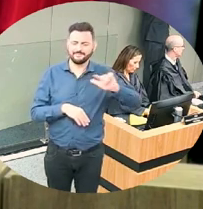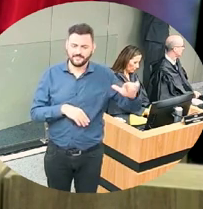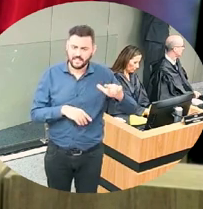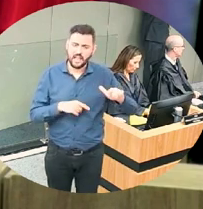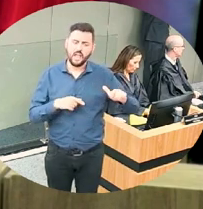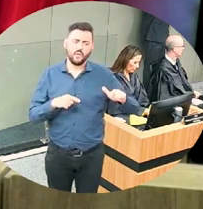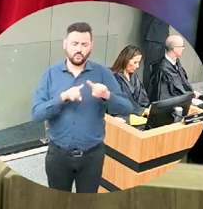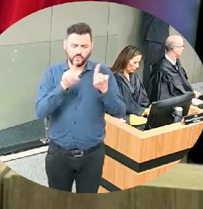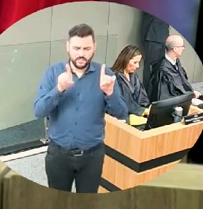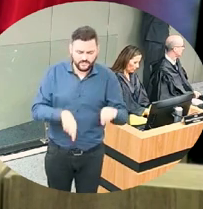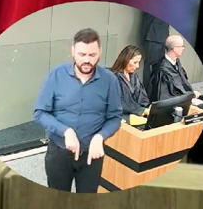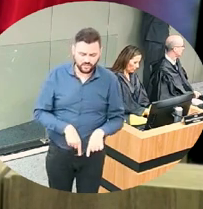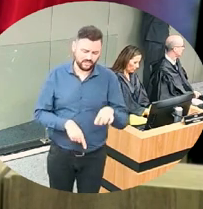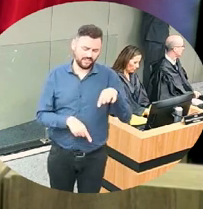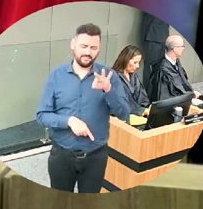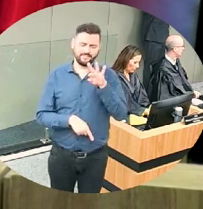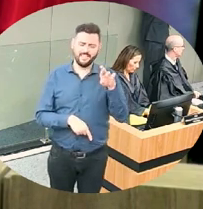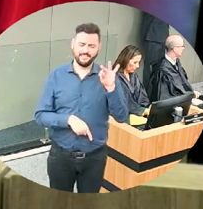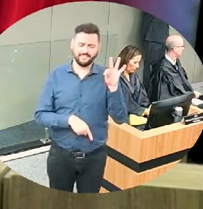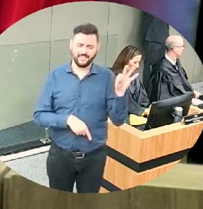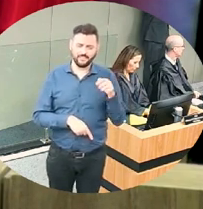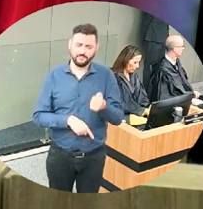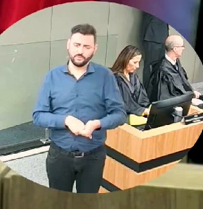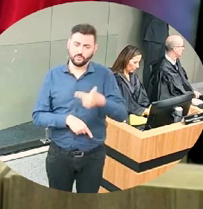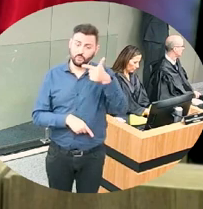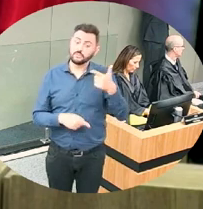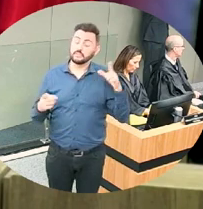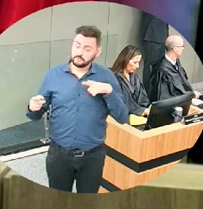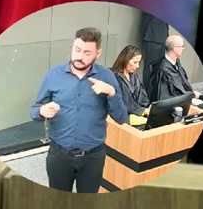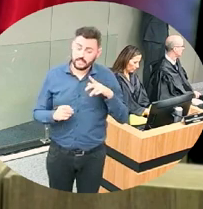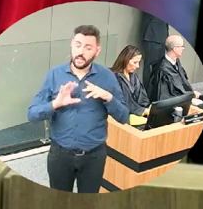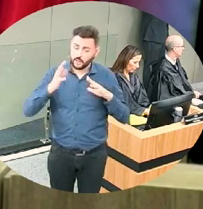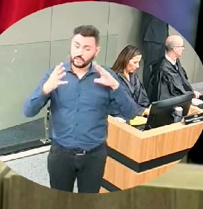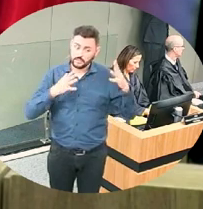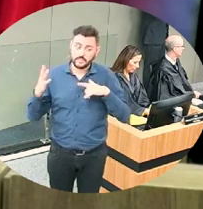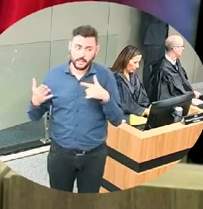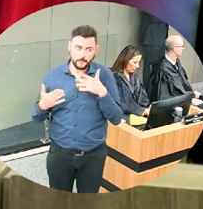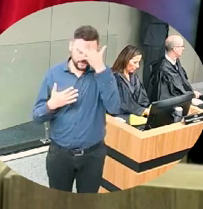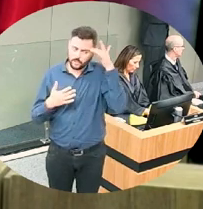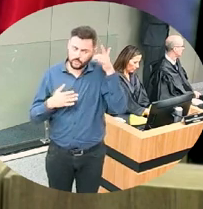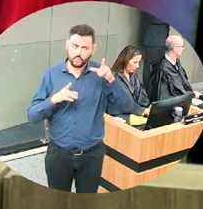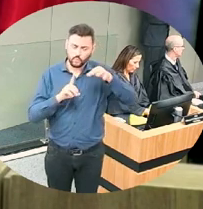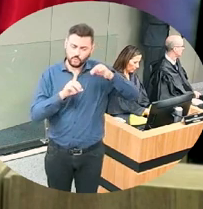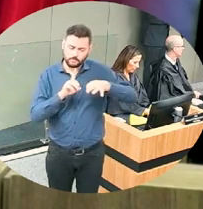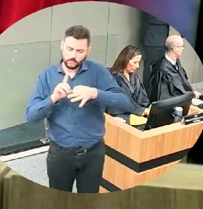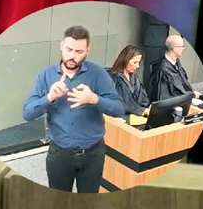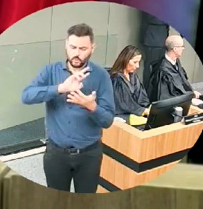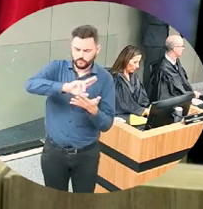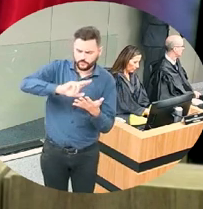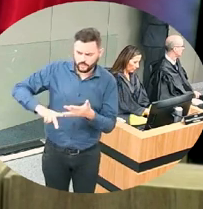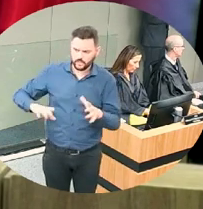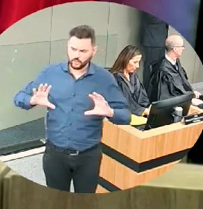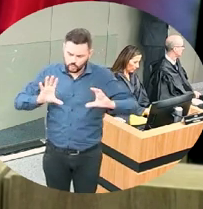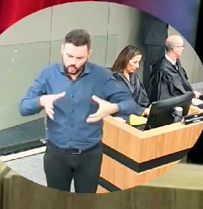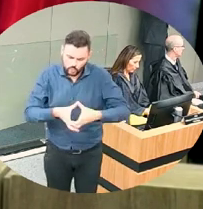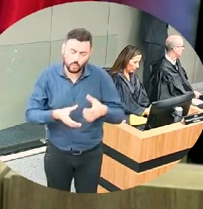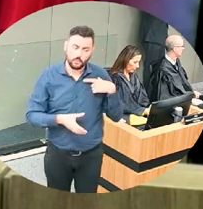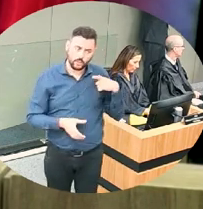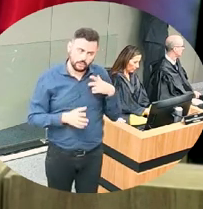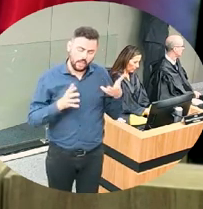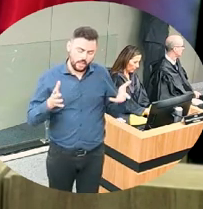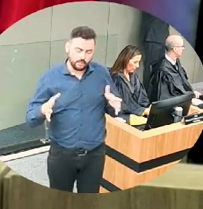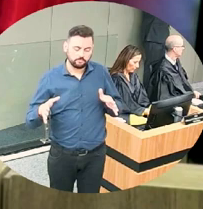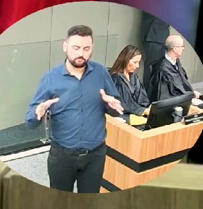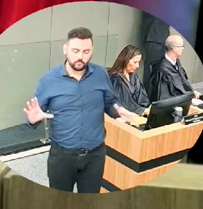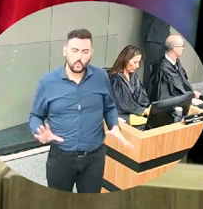Trabalho na 12ª região por certo vossas excelências estarão muito bem acompanhadas nessa caminhada uma Justiça do